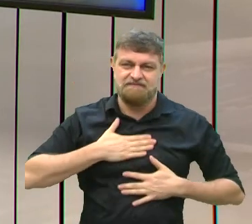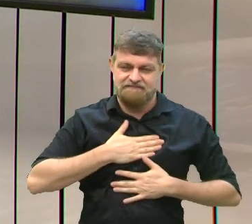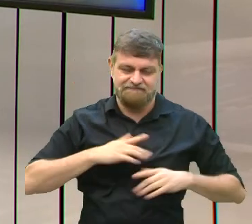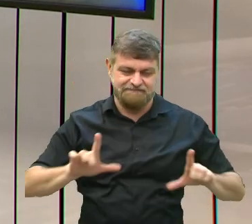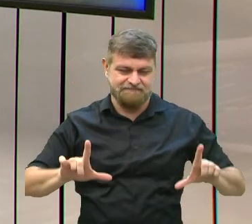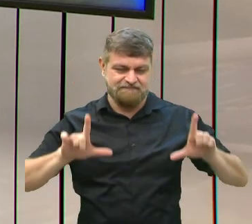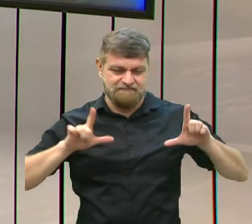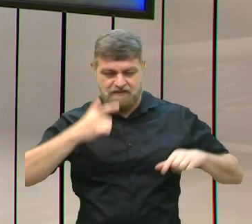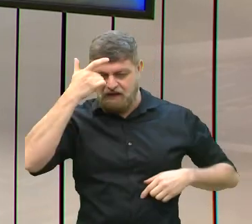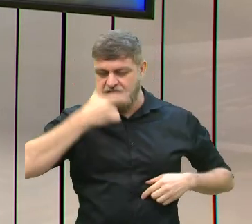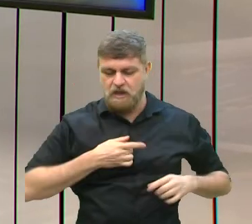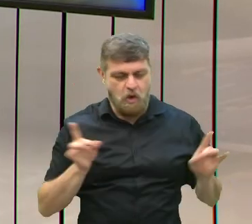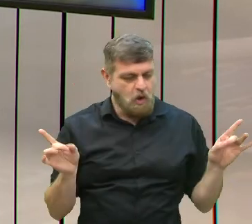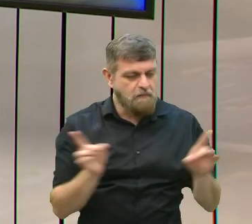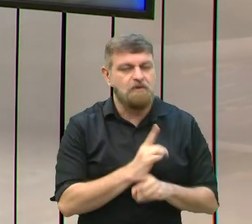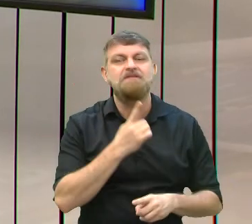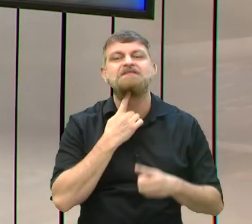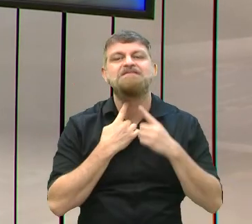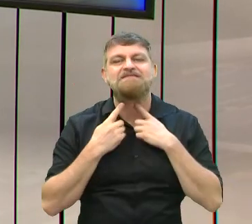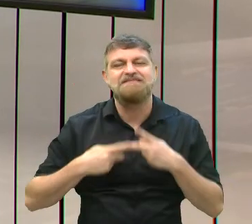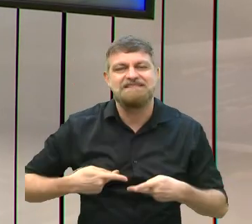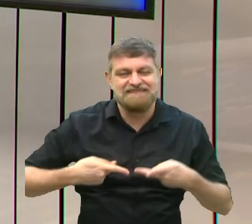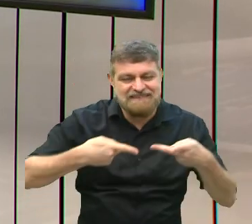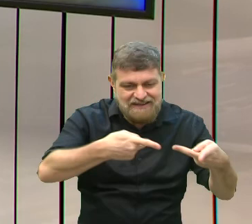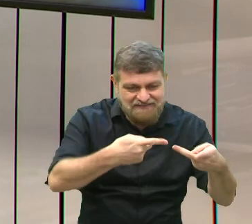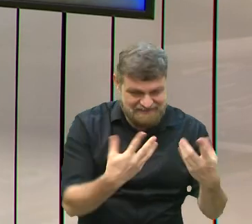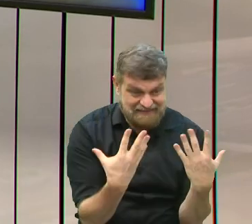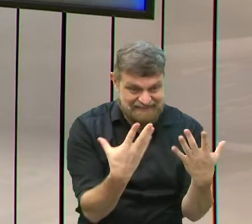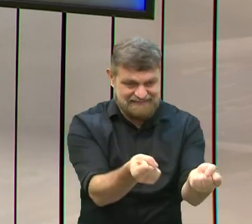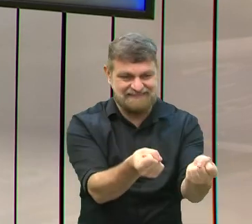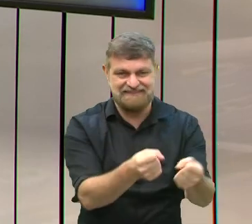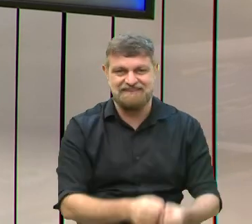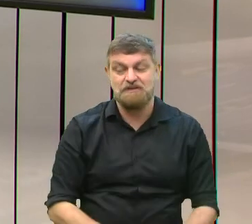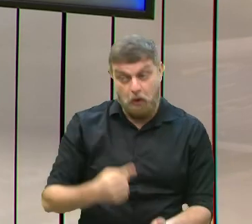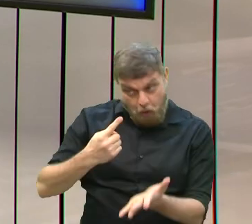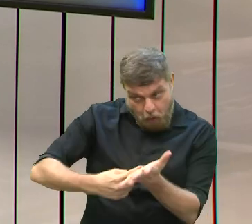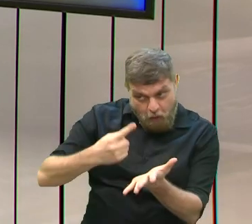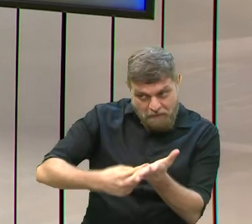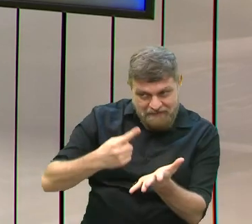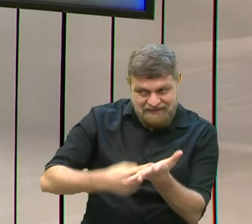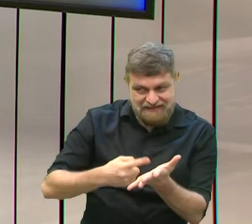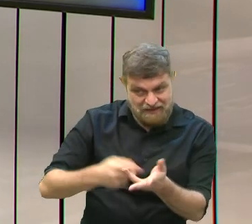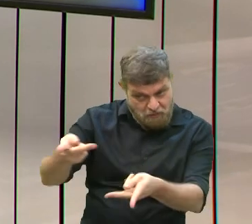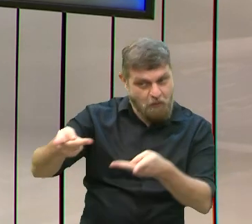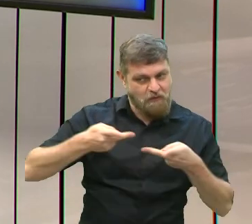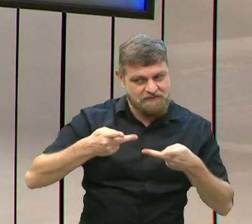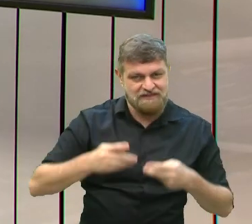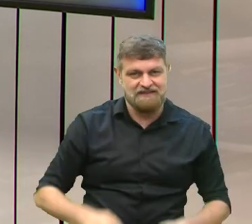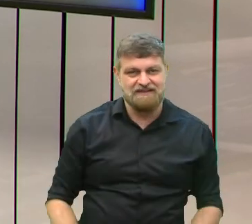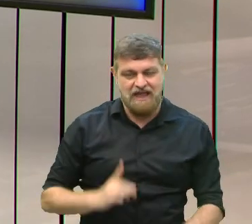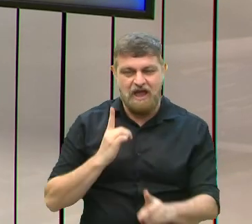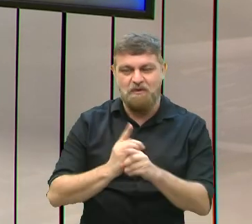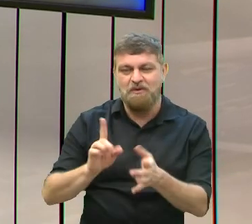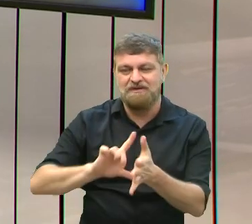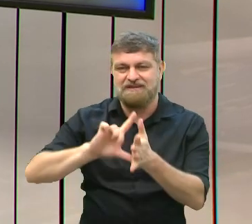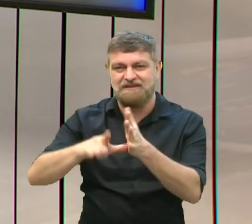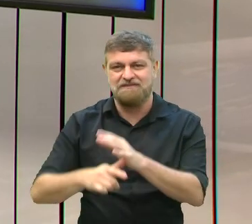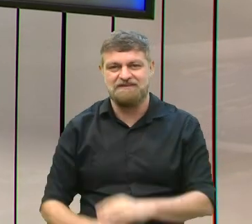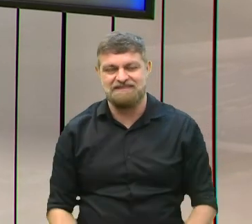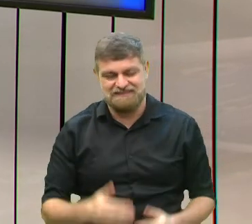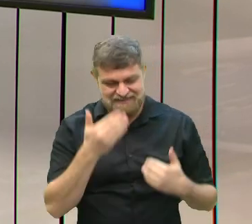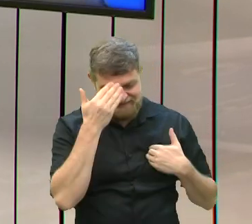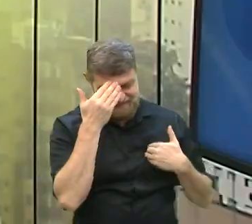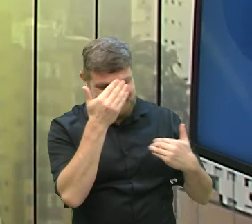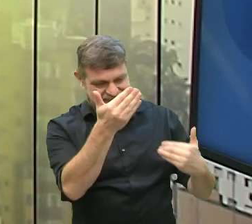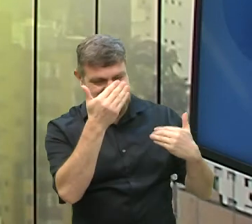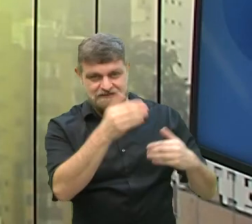também. Eu estou à disposição. Me convida que eu volto. Combinado, vou convidar. Até mais, viu, Denise? Até mais,